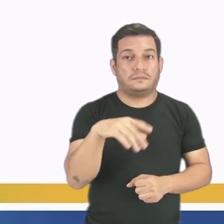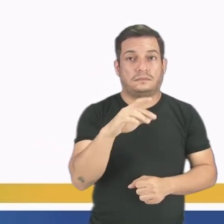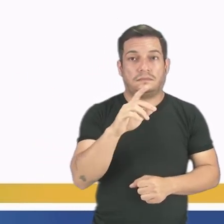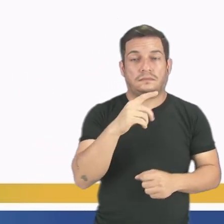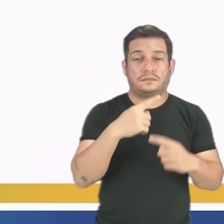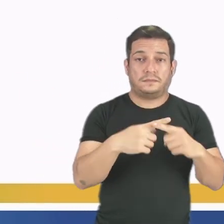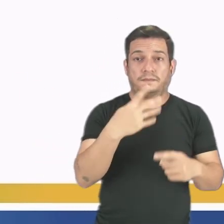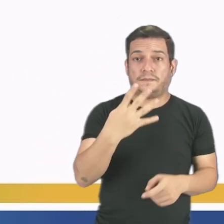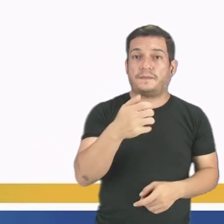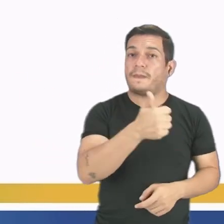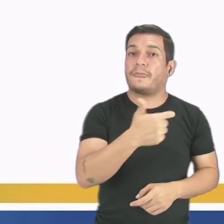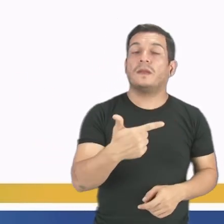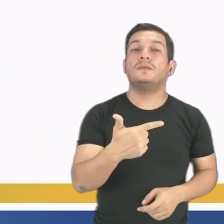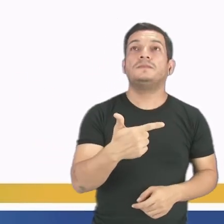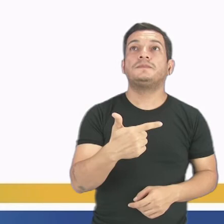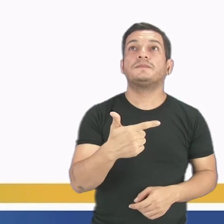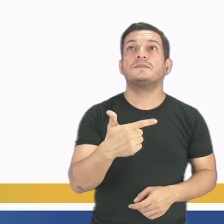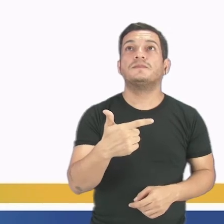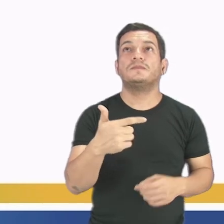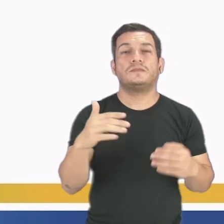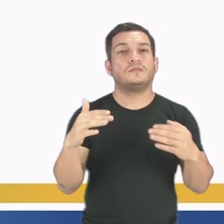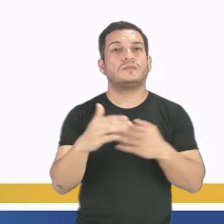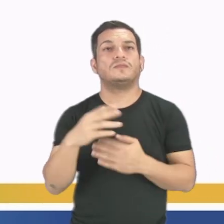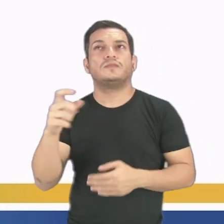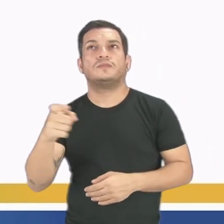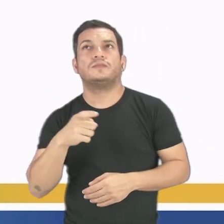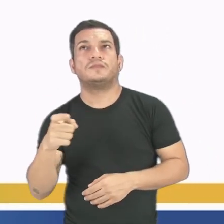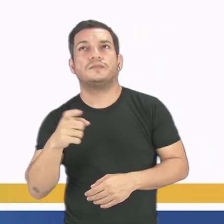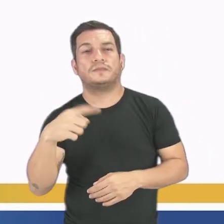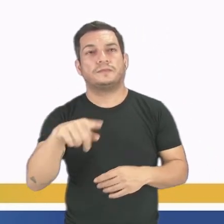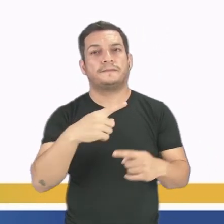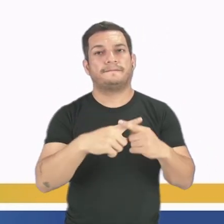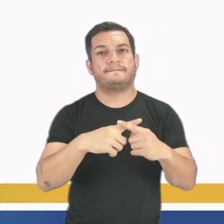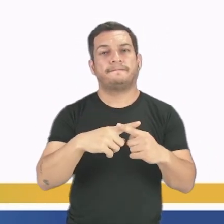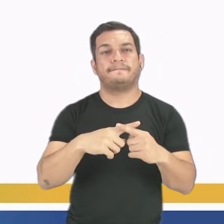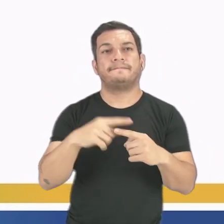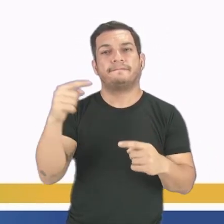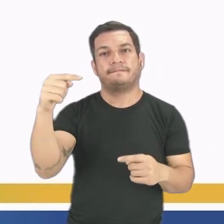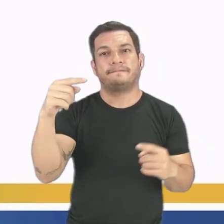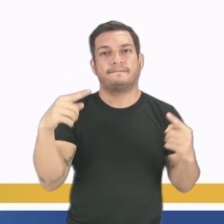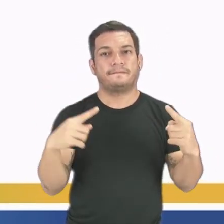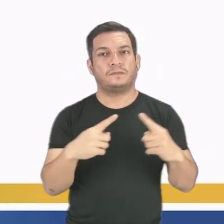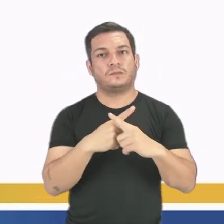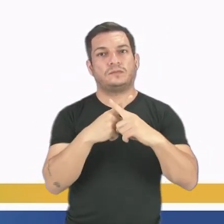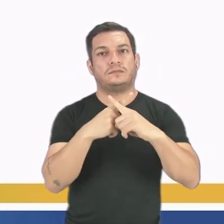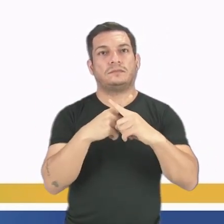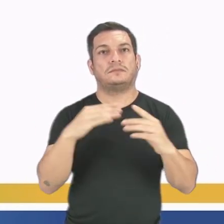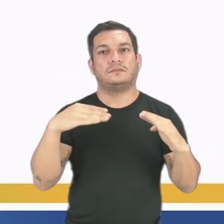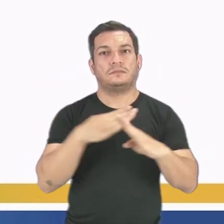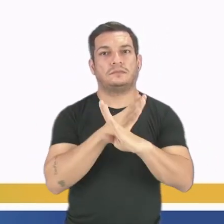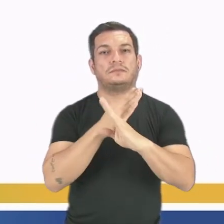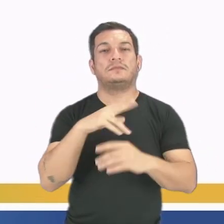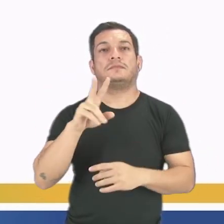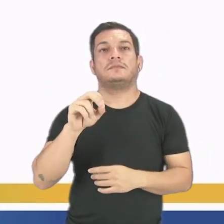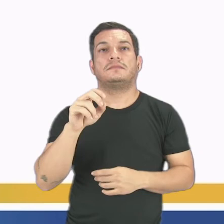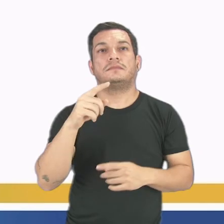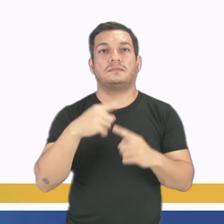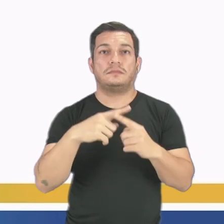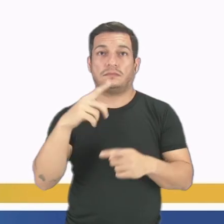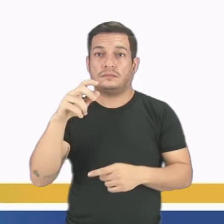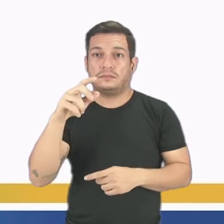que são múltiplos de 4 são 12. 12 equivale a x. E aí você multiplica os meios pelos extremos. No caso, 50 vezes